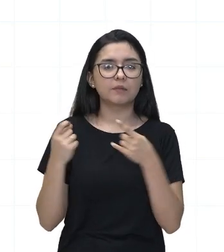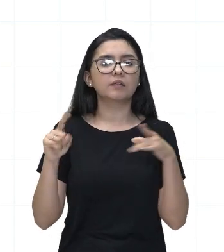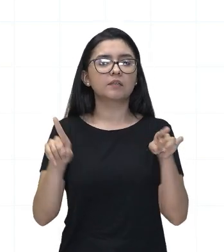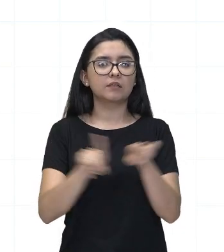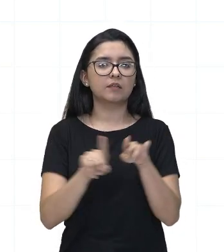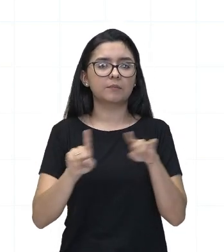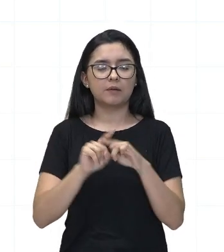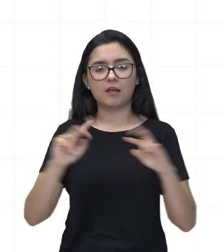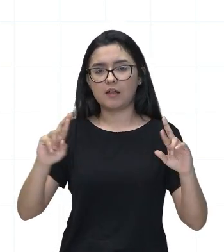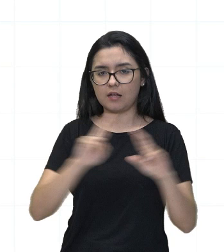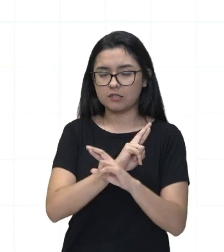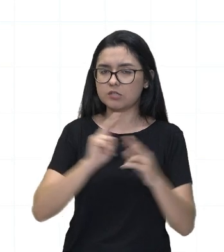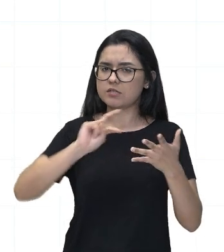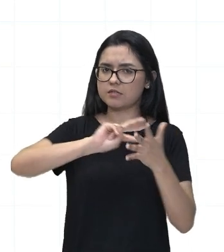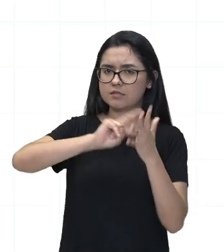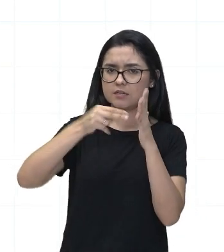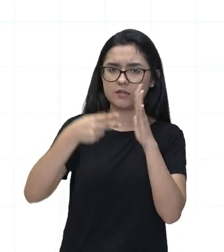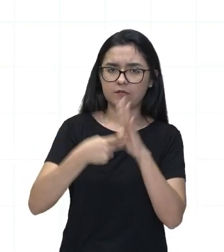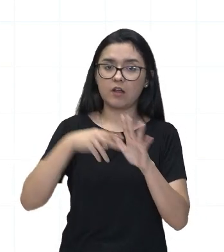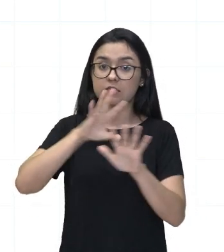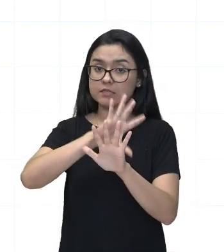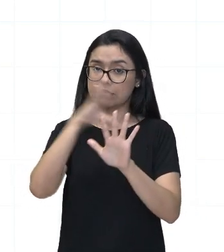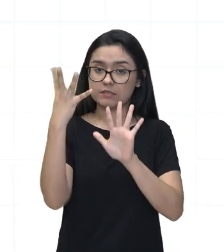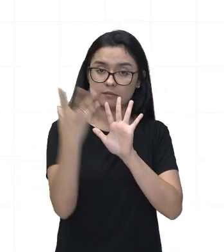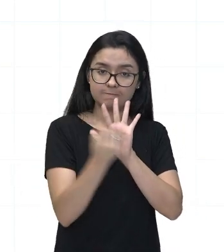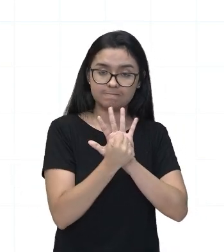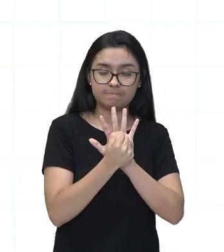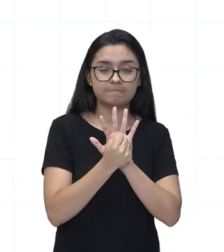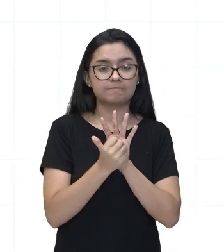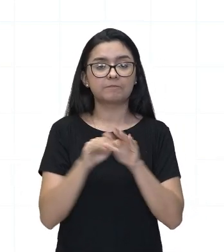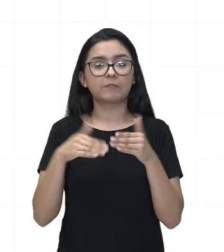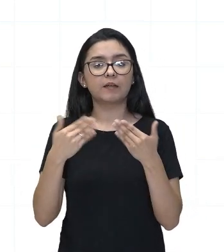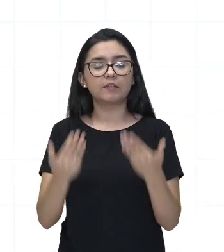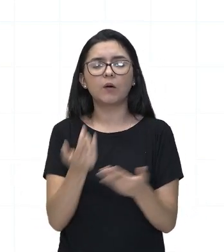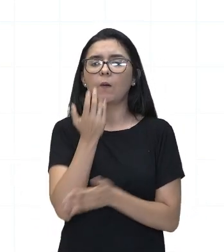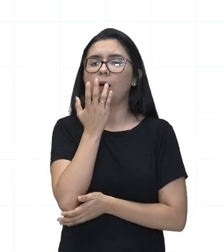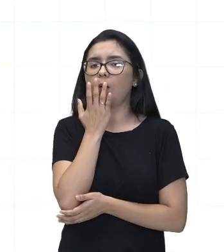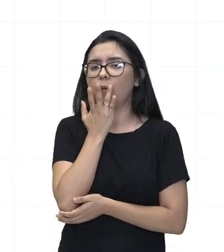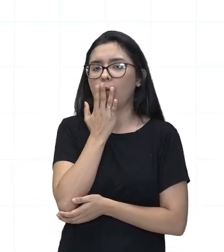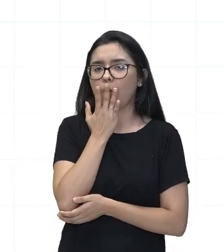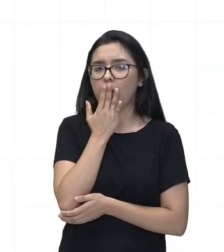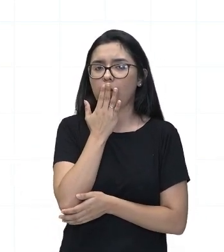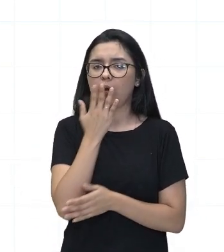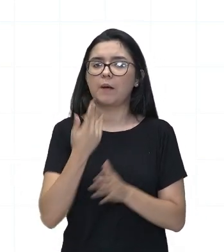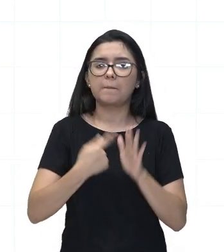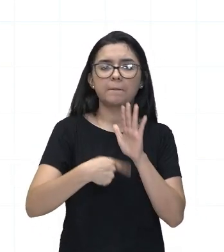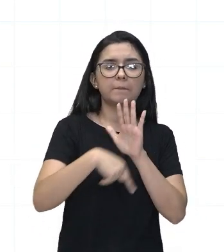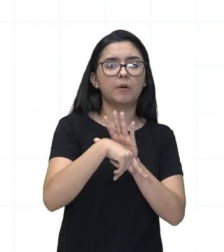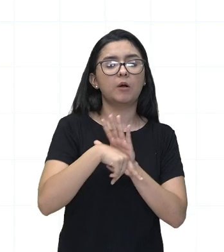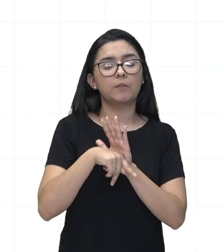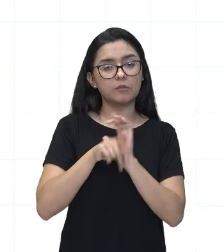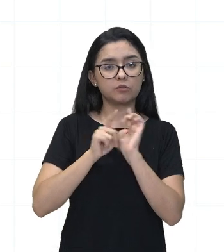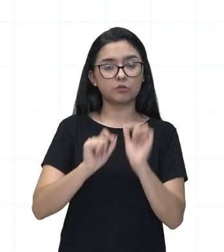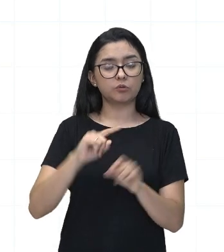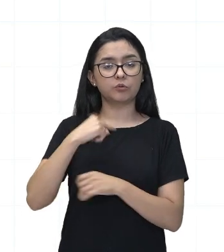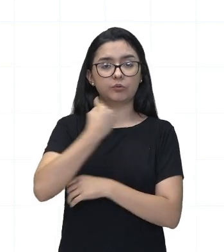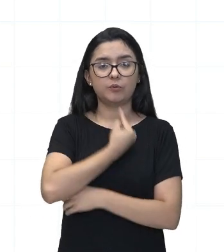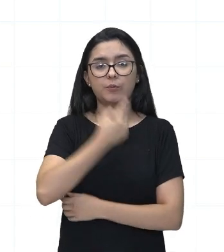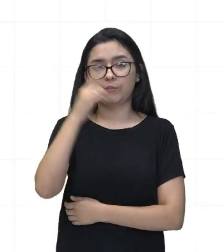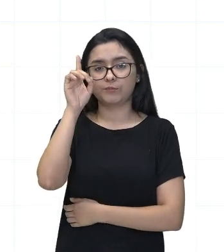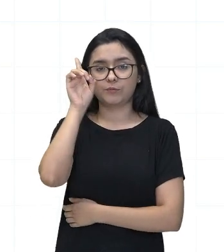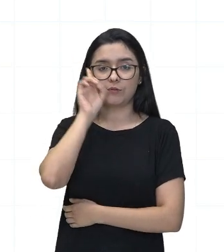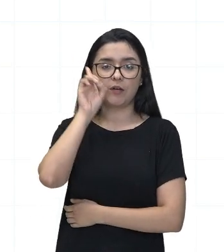a significados simbólicos. Então, a cor ela faz parte do nosso